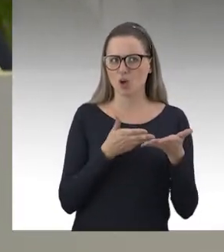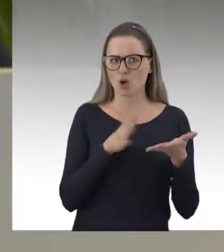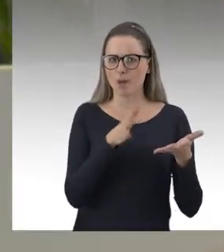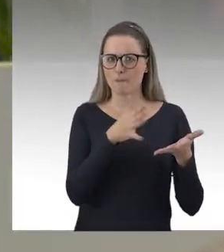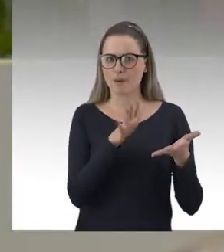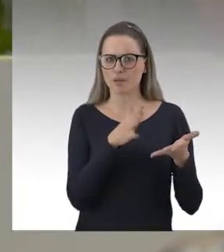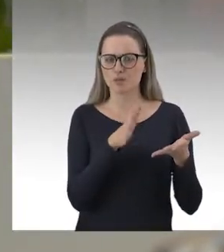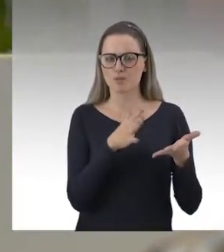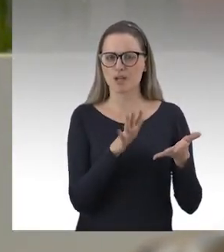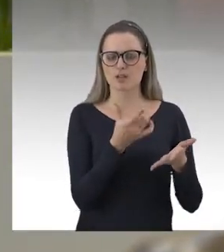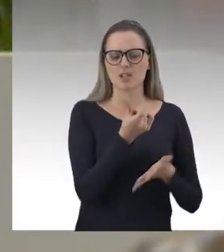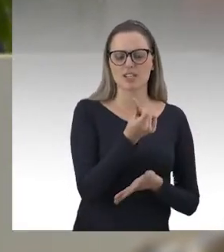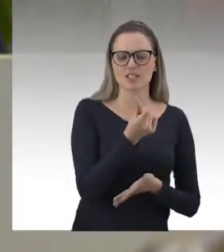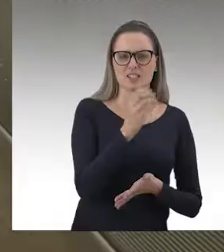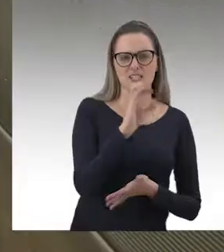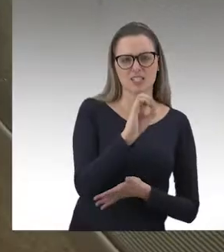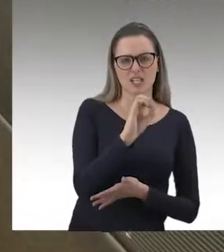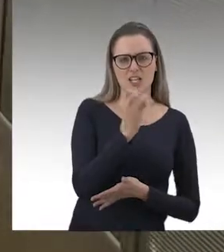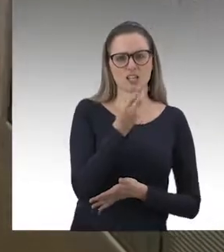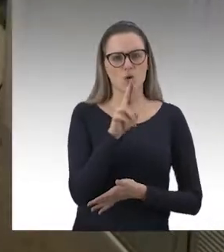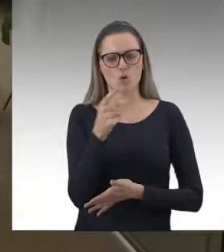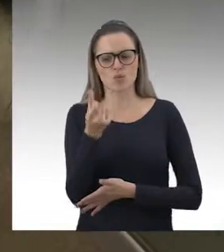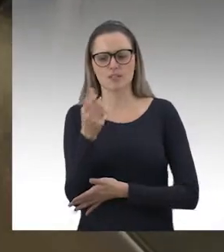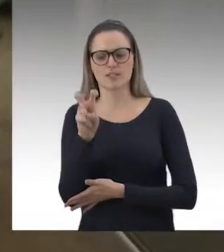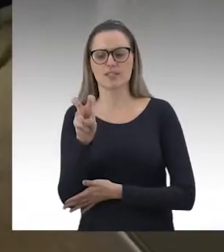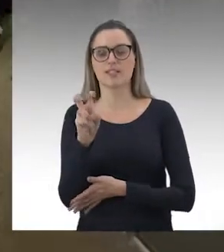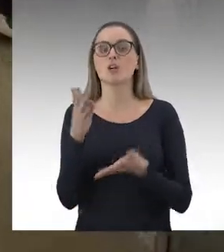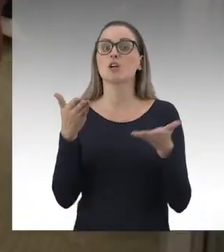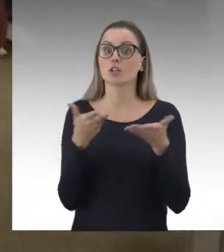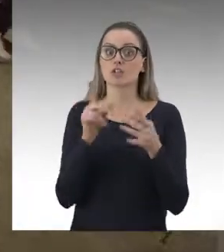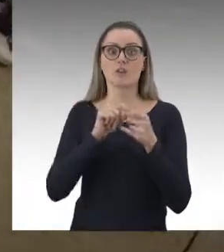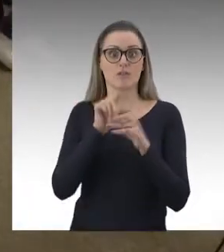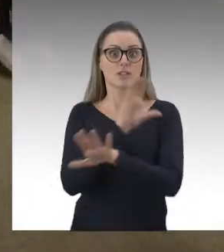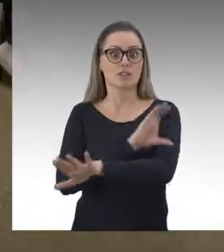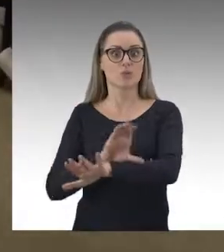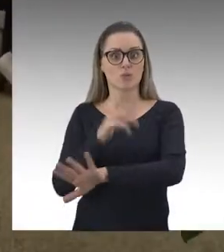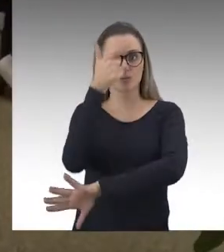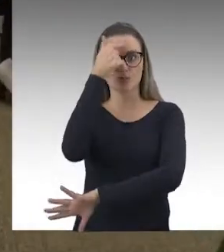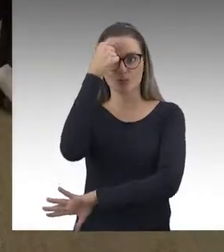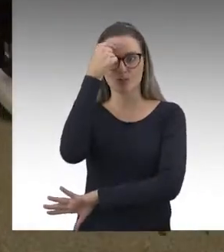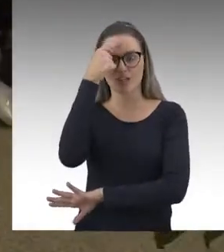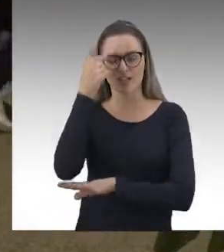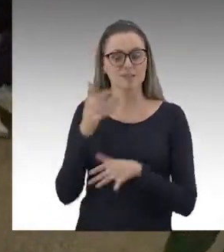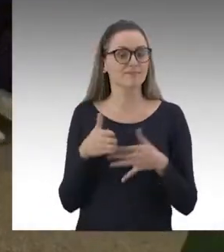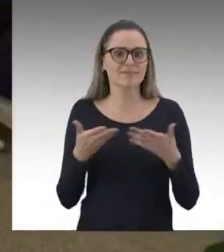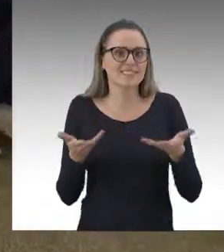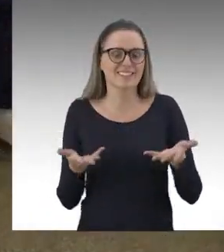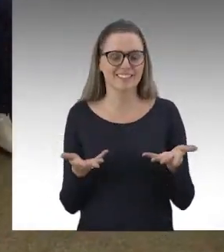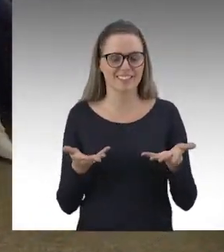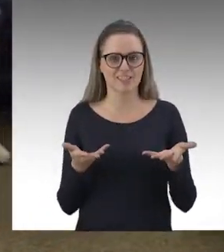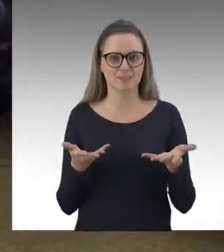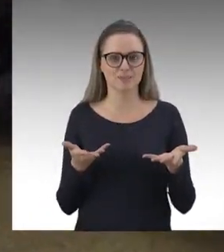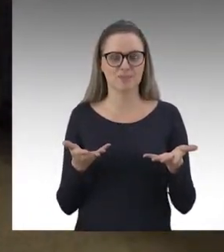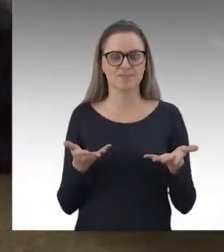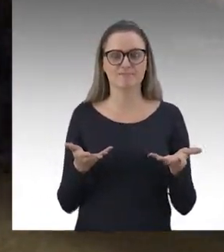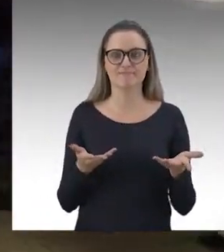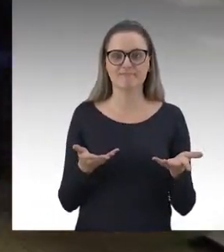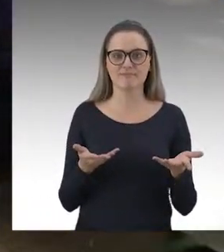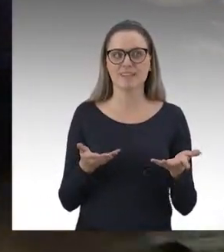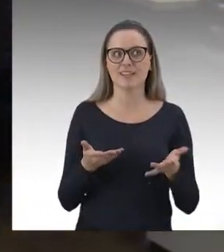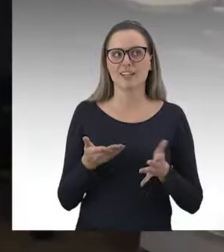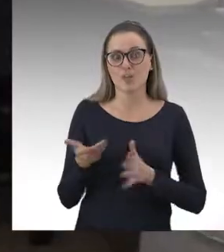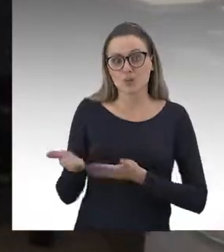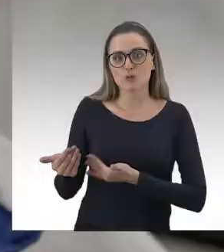uns 60, 65 que estão em curso universitário. Então, ele